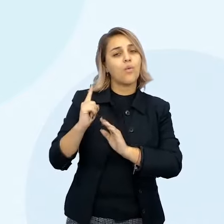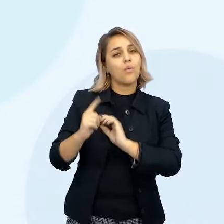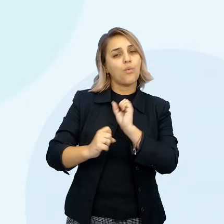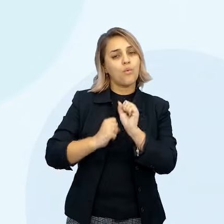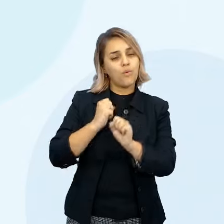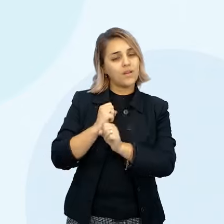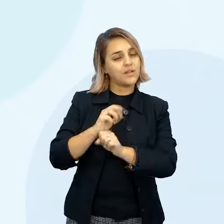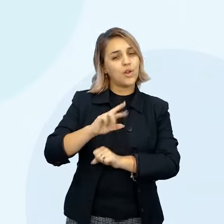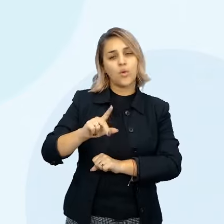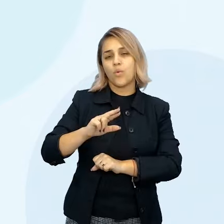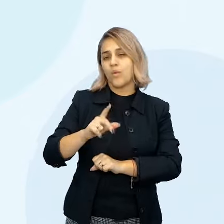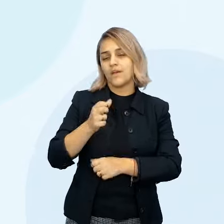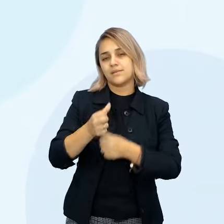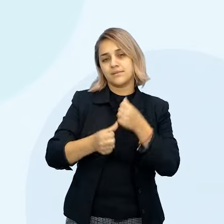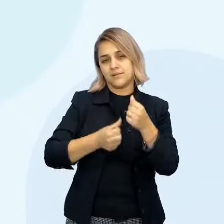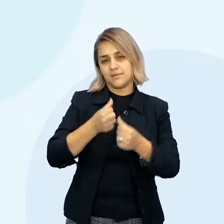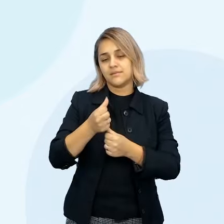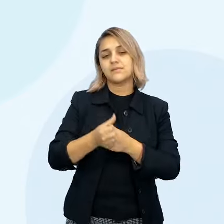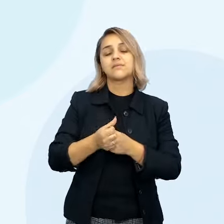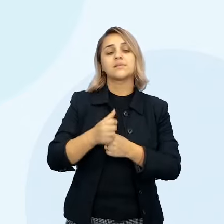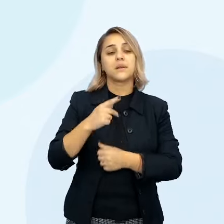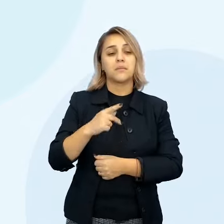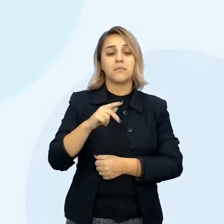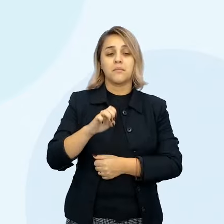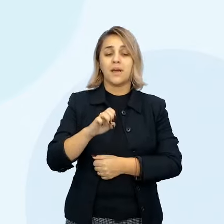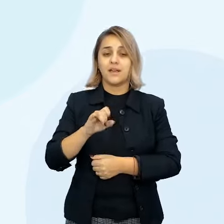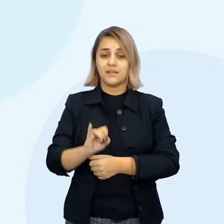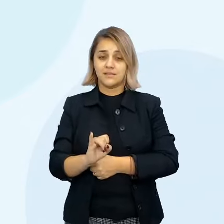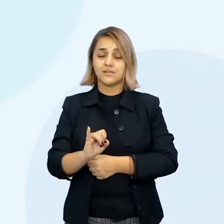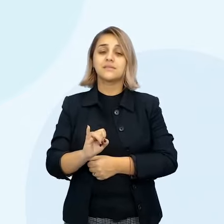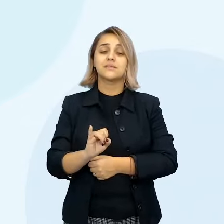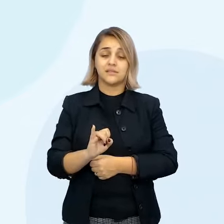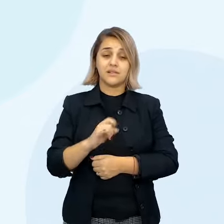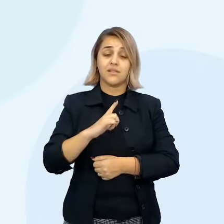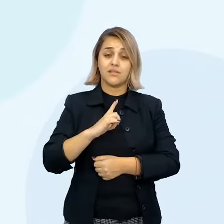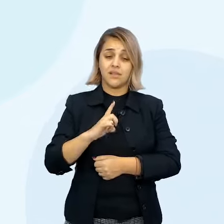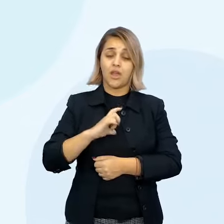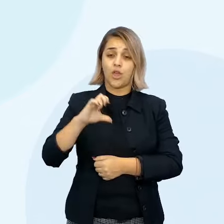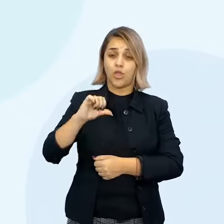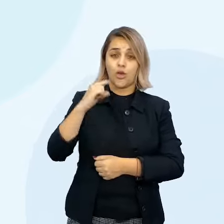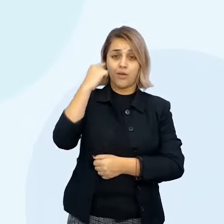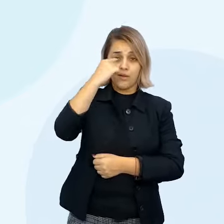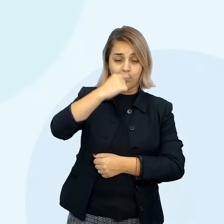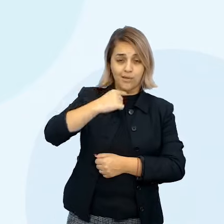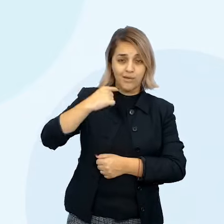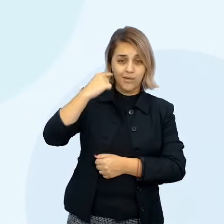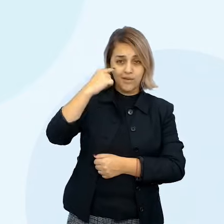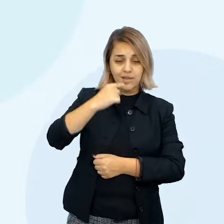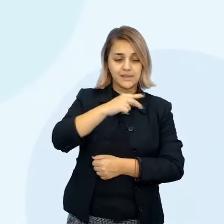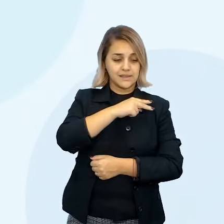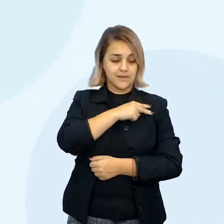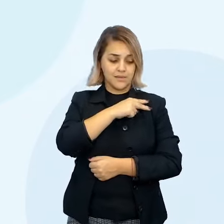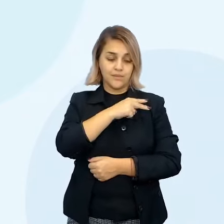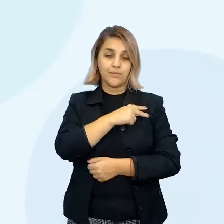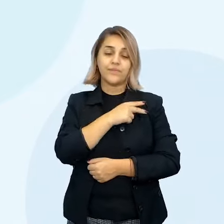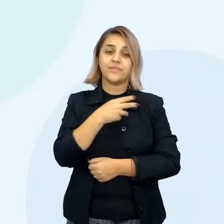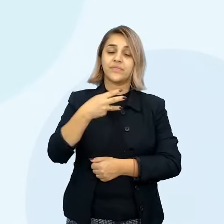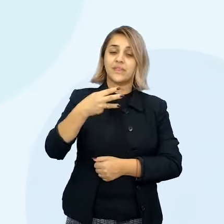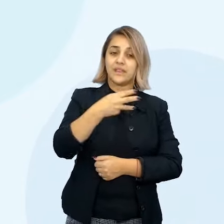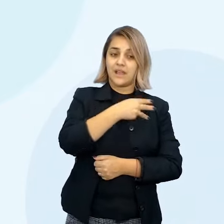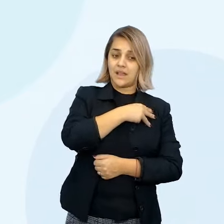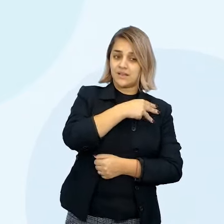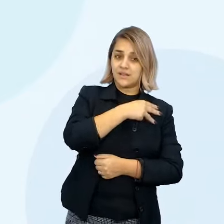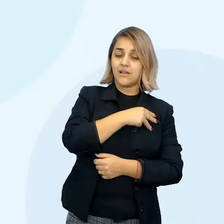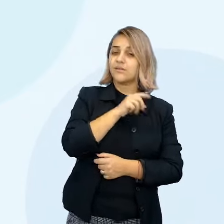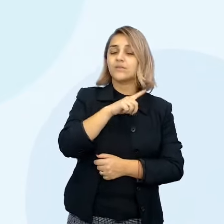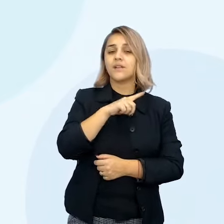e a UC2. Então, as PEIs de 9 horas, elas têm a UC7, no caso da segunda série. Na terceira série, a gente tem